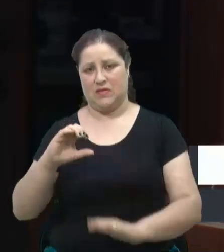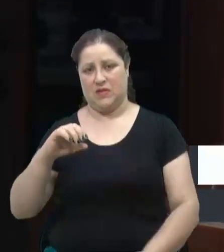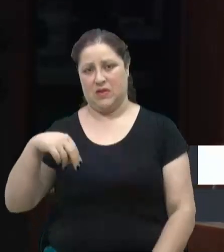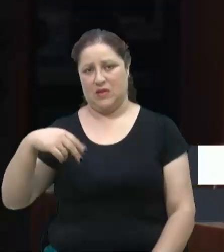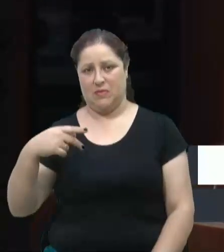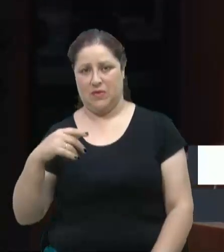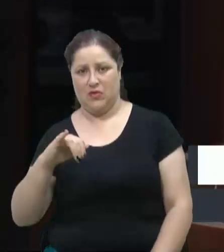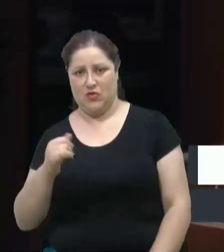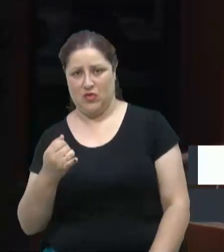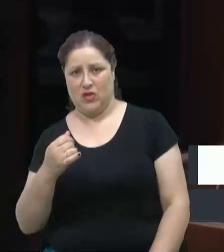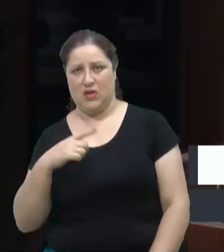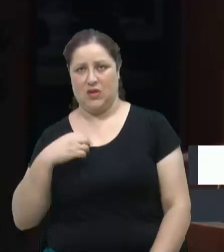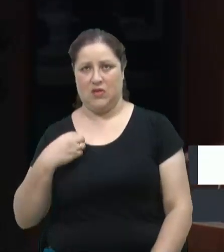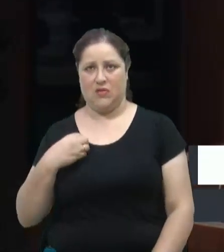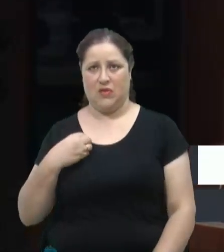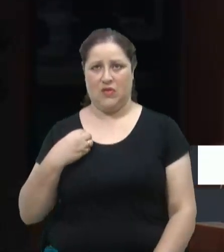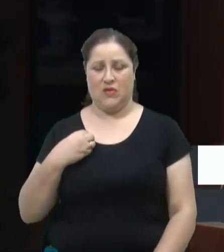estão